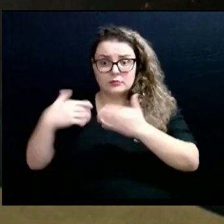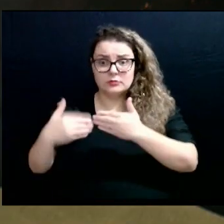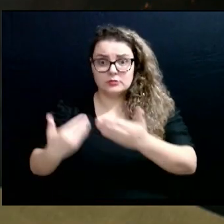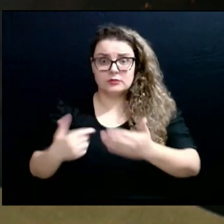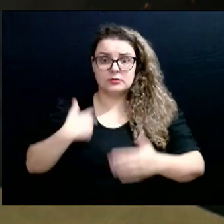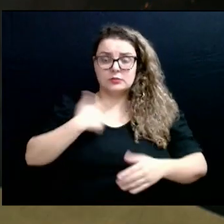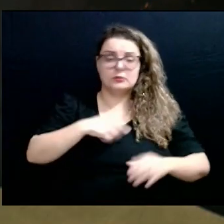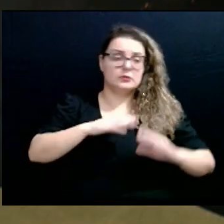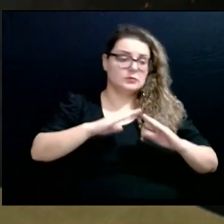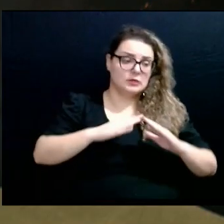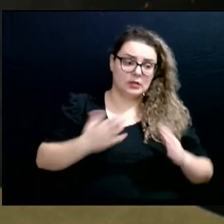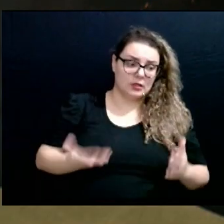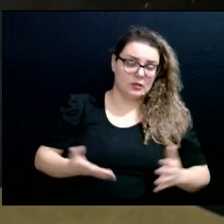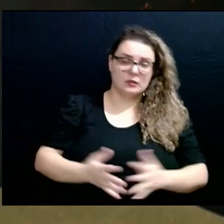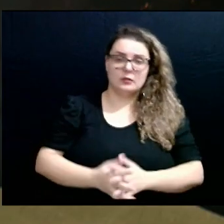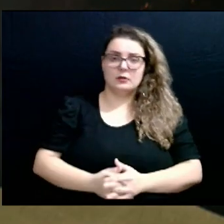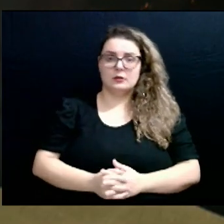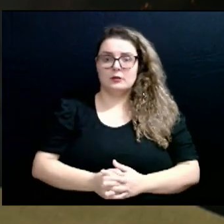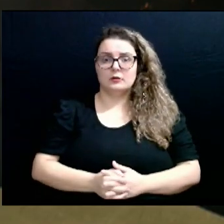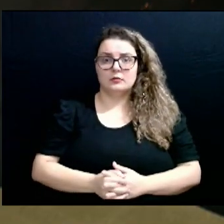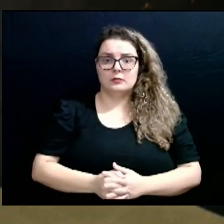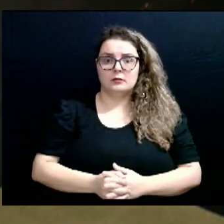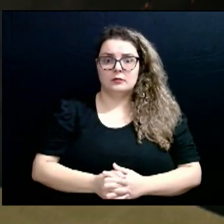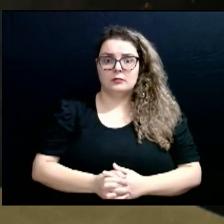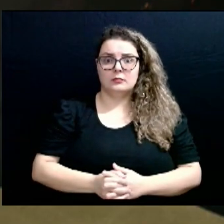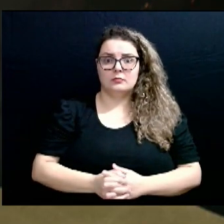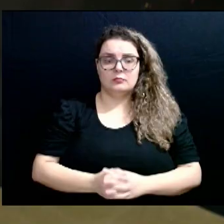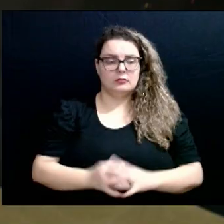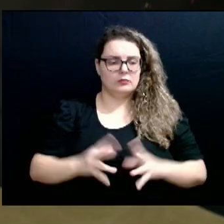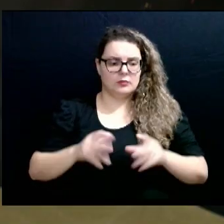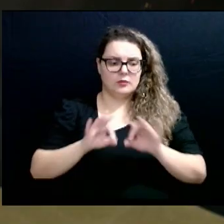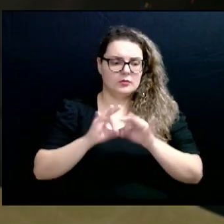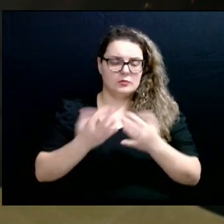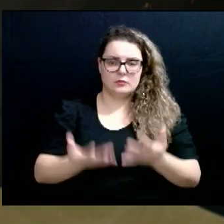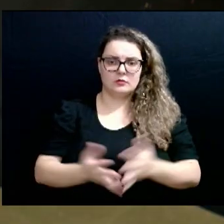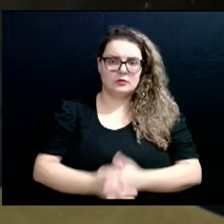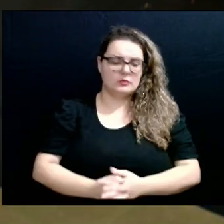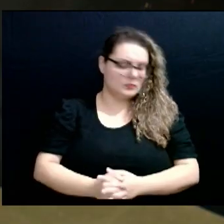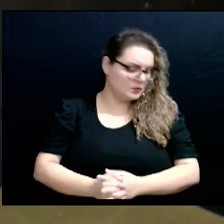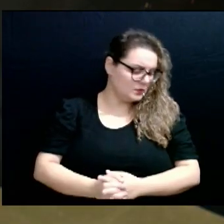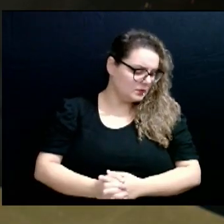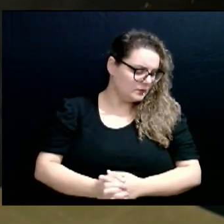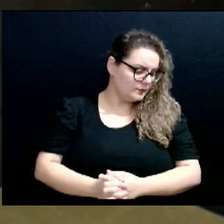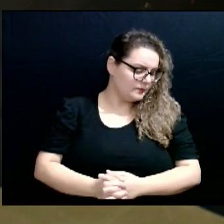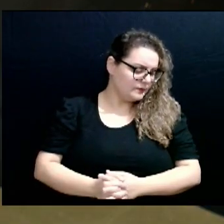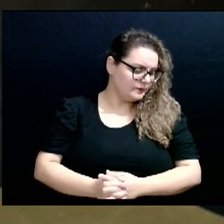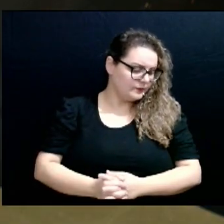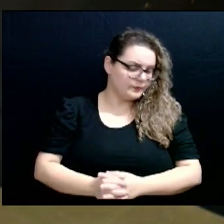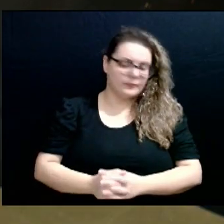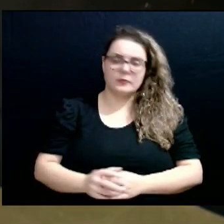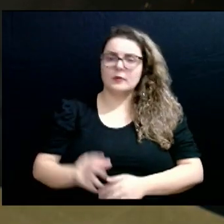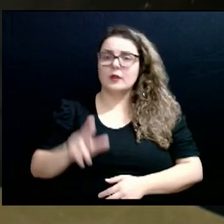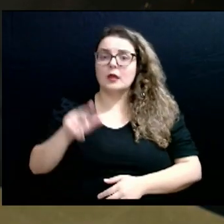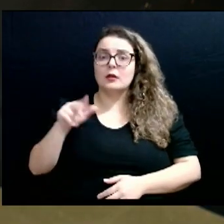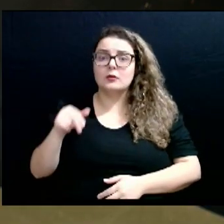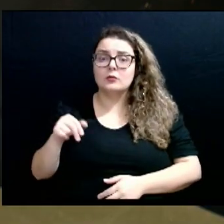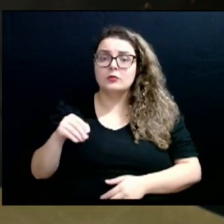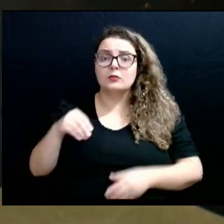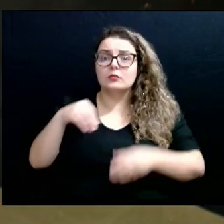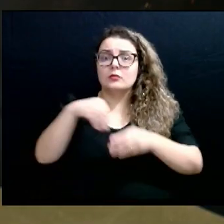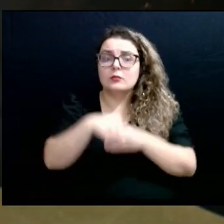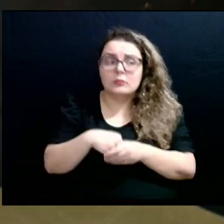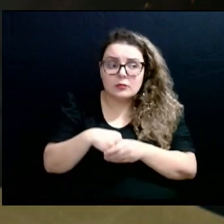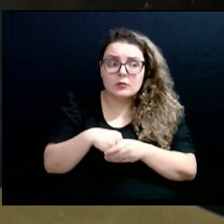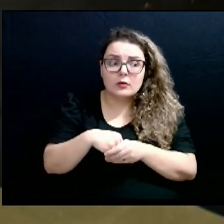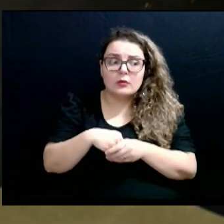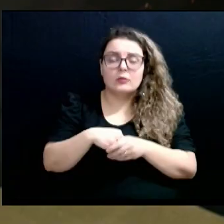com, né, vamos falar, todas as famílias. Gente, quem nunca, né, ficou trancado dentro de um cômodo em casa? E